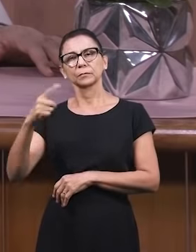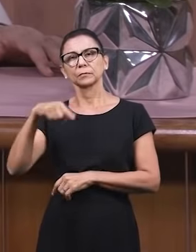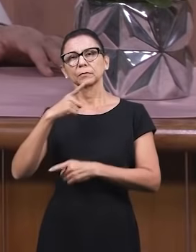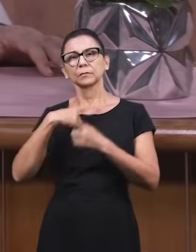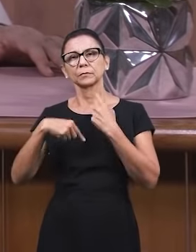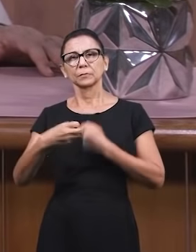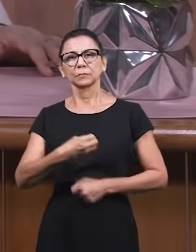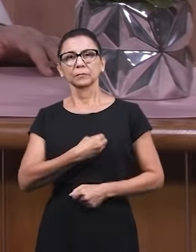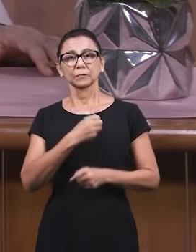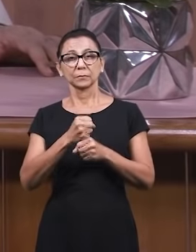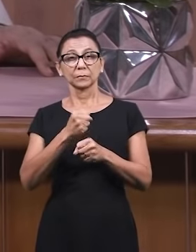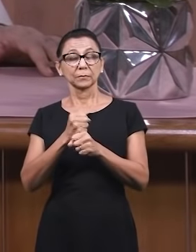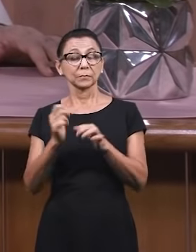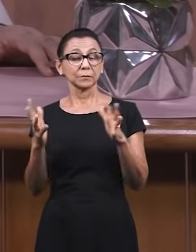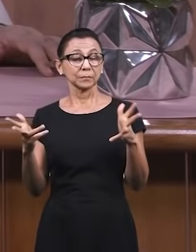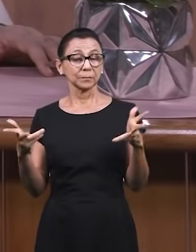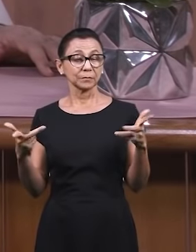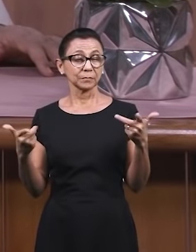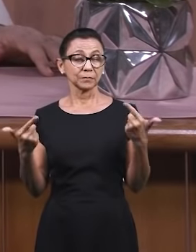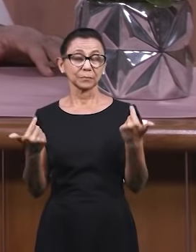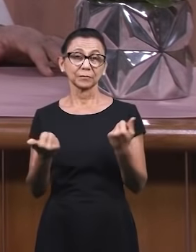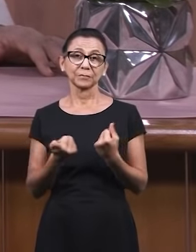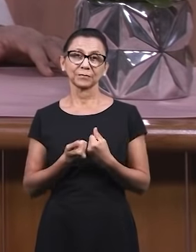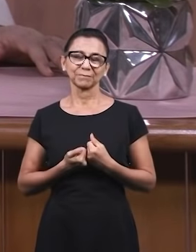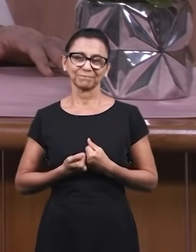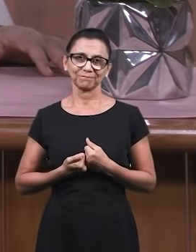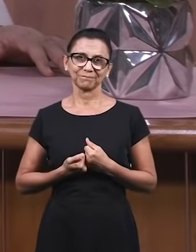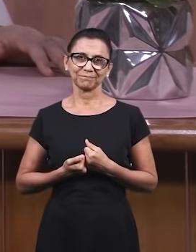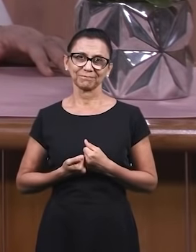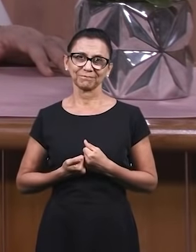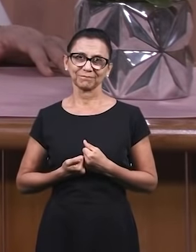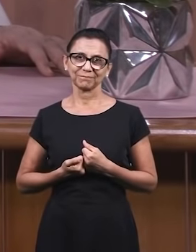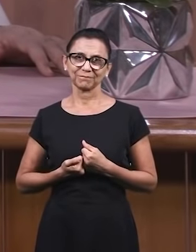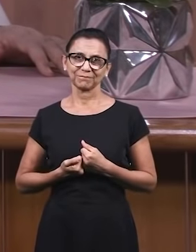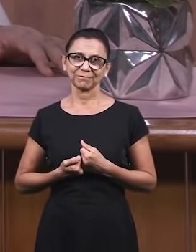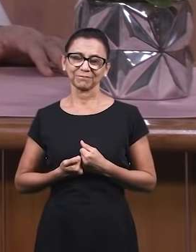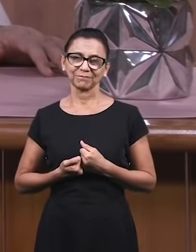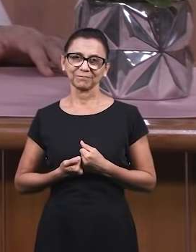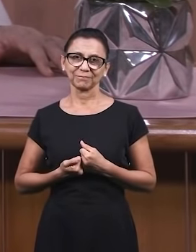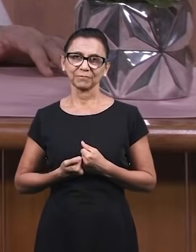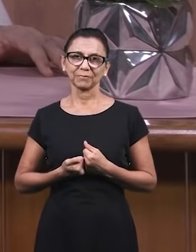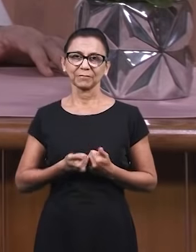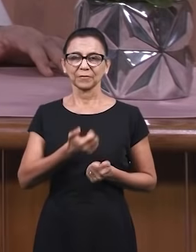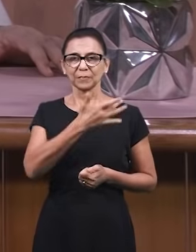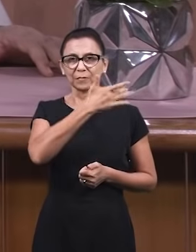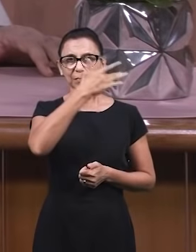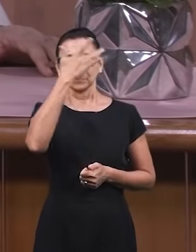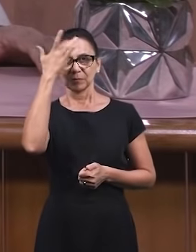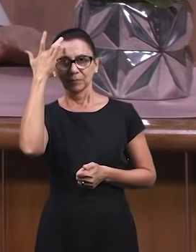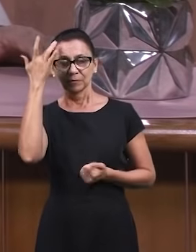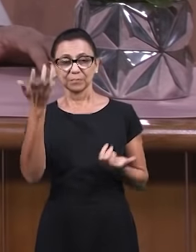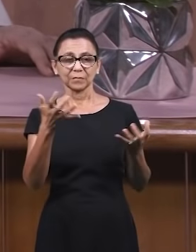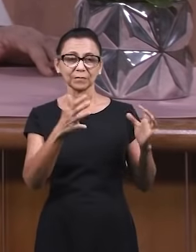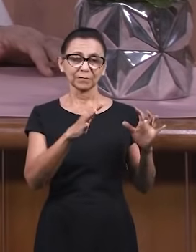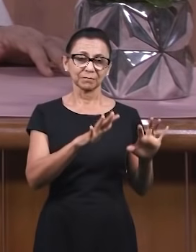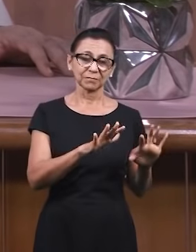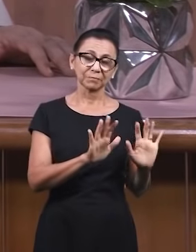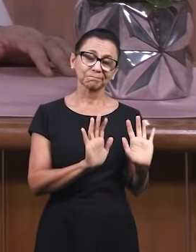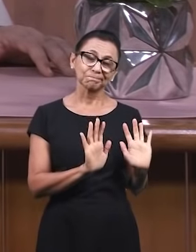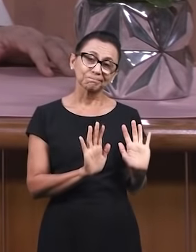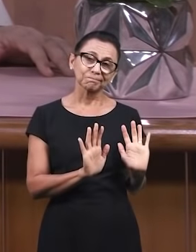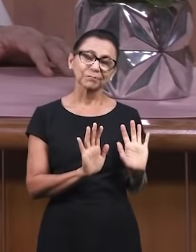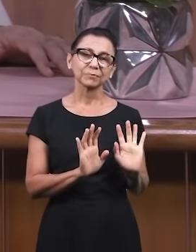obra tão maravilhosa, inexplicável para aquele que não quer vivê-la, mas para nós que a vivemos,